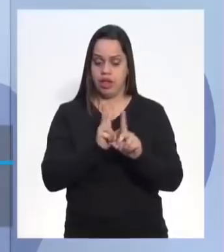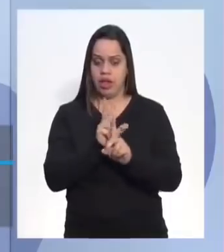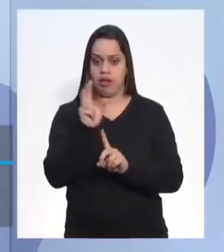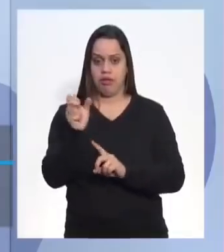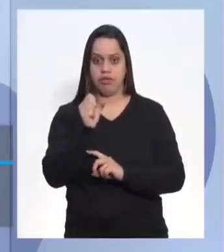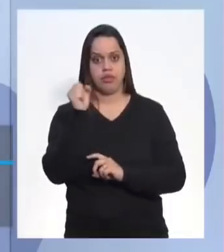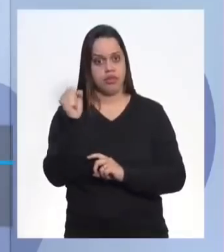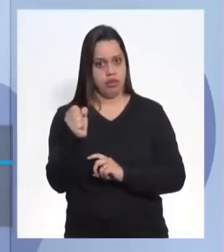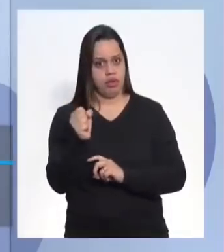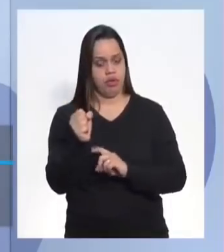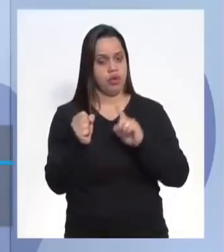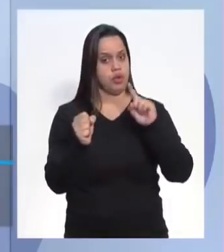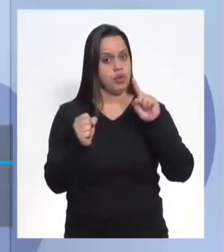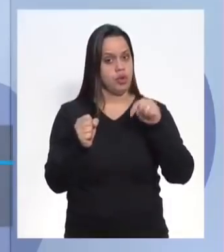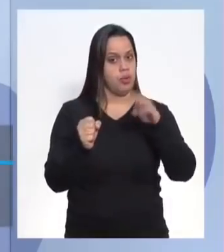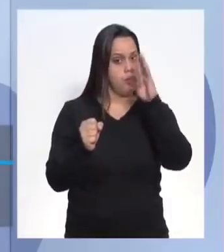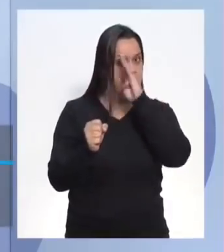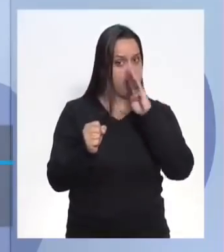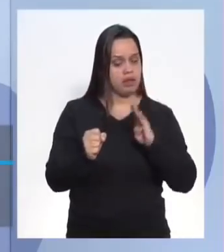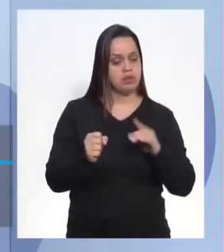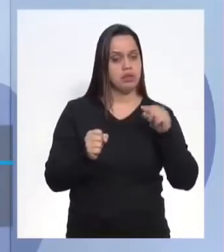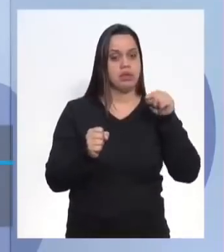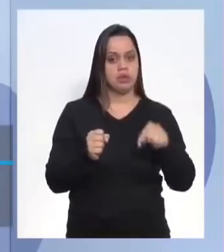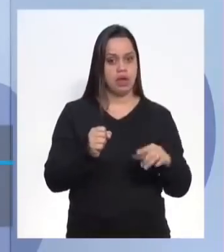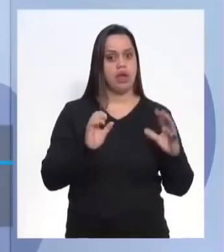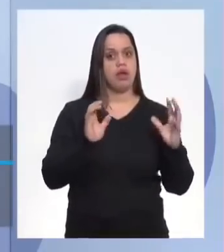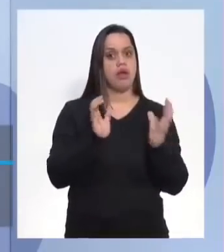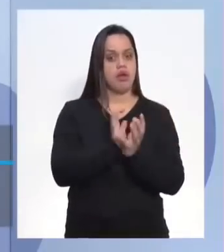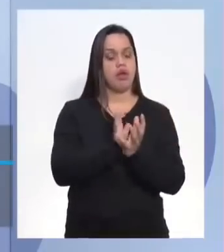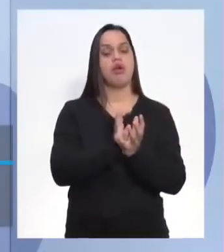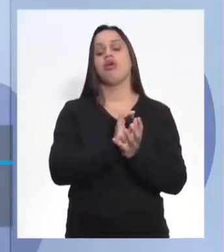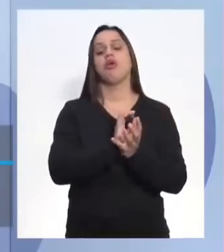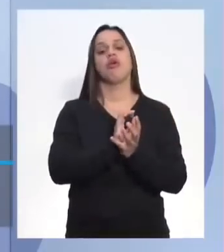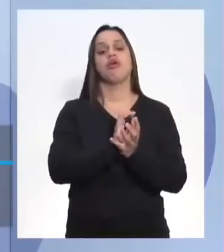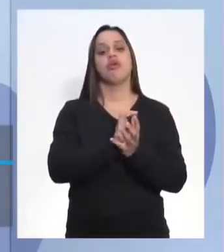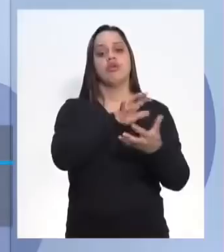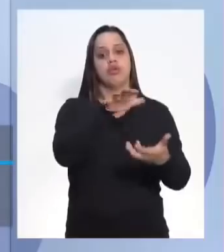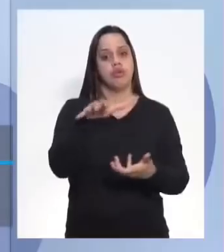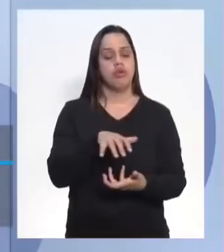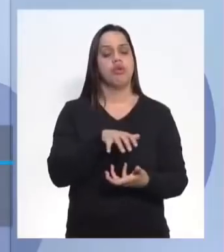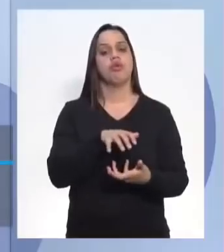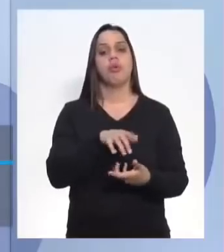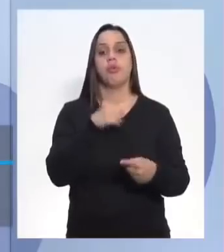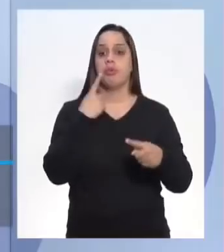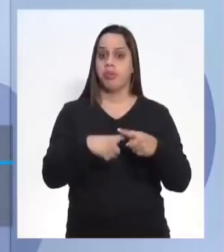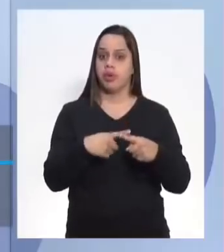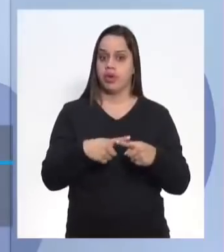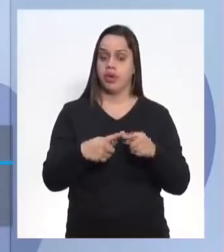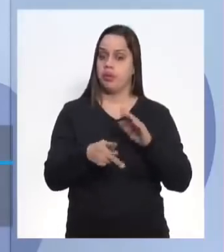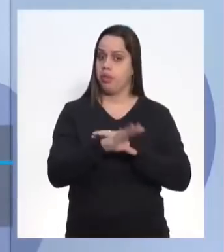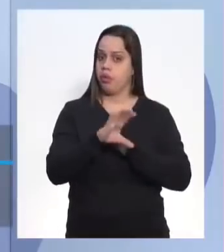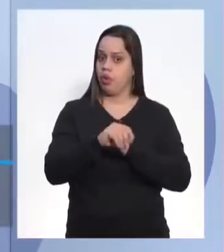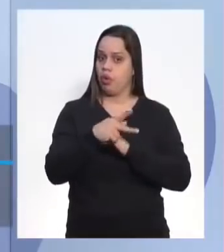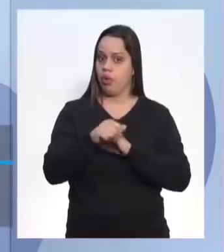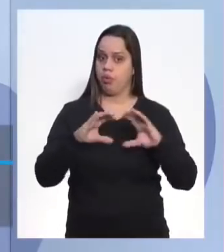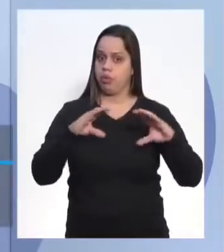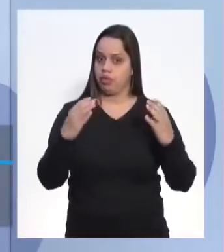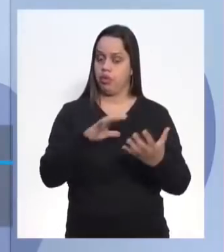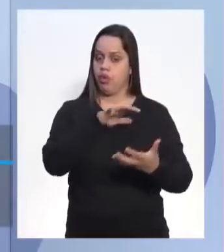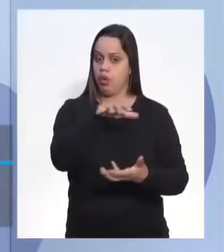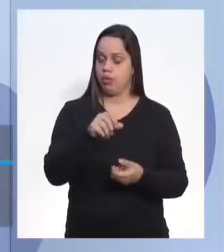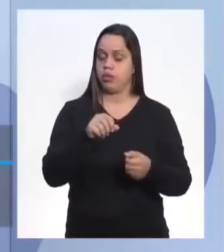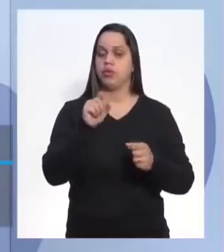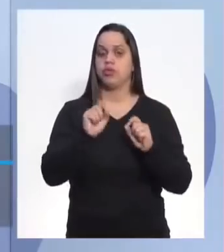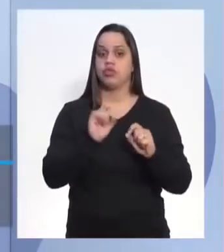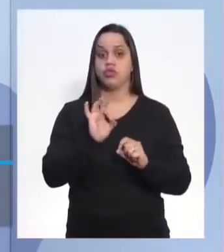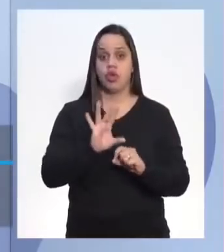vitória do Brasil em uma Copa. Por quê? A Copa só acontece de 4 em 4 anos. Certo? Sim,